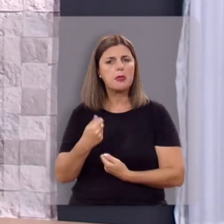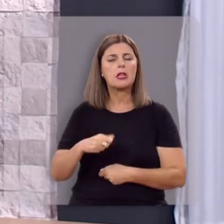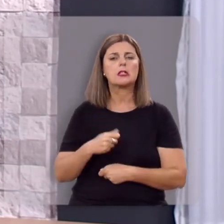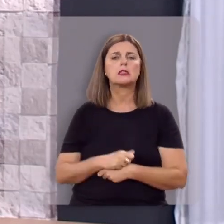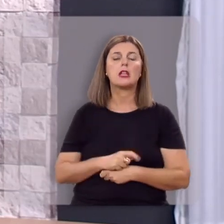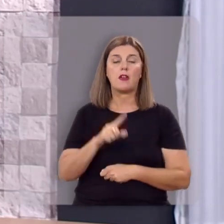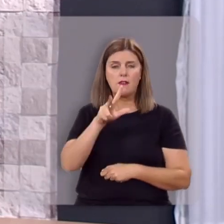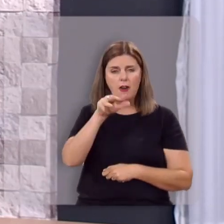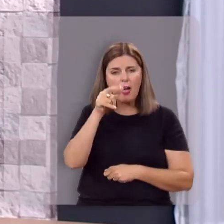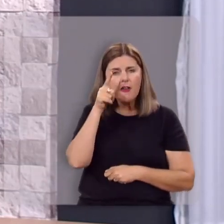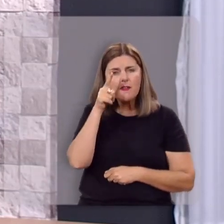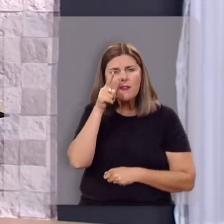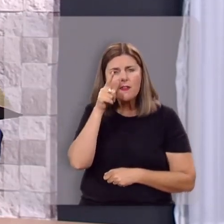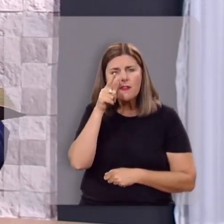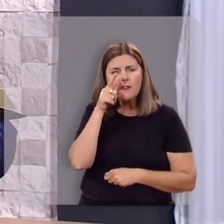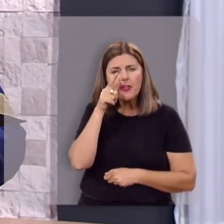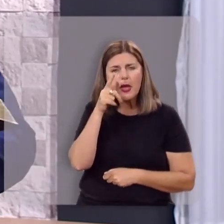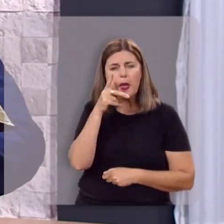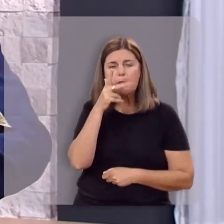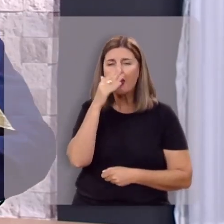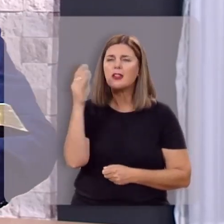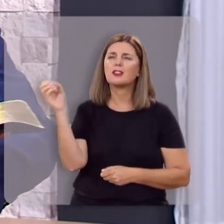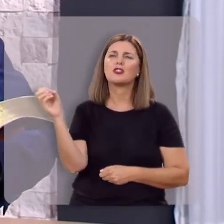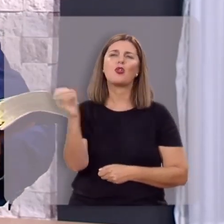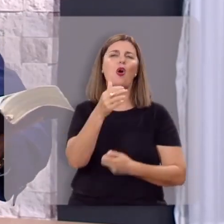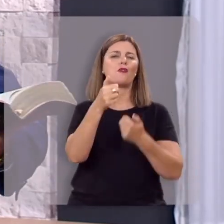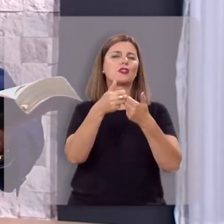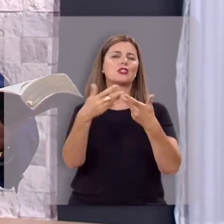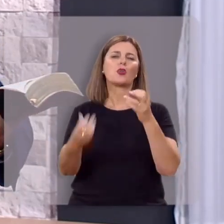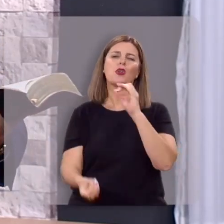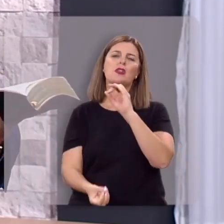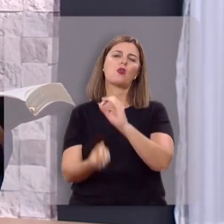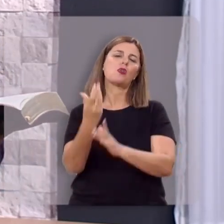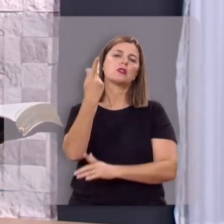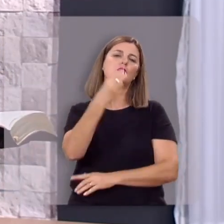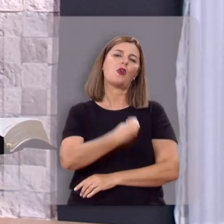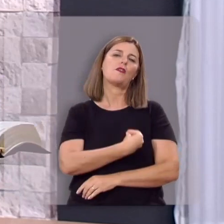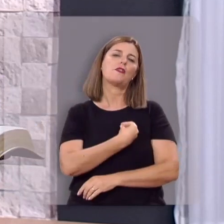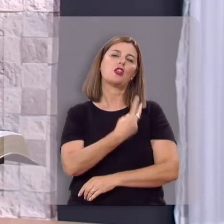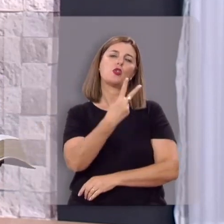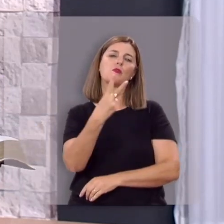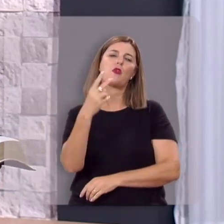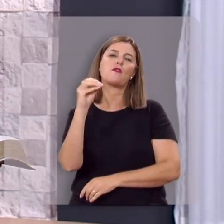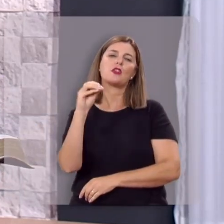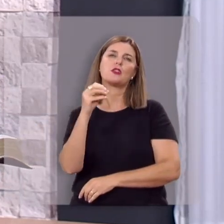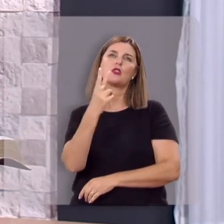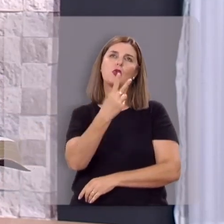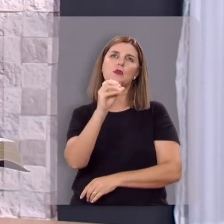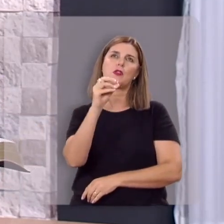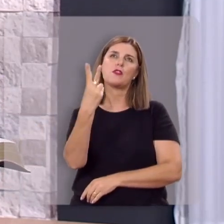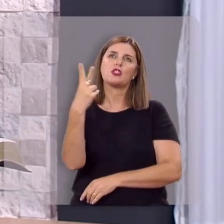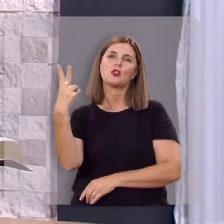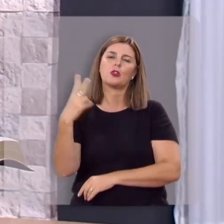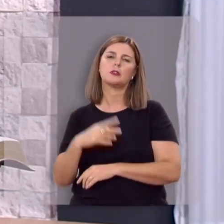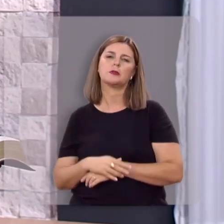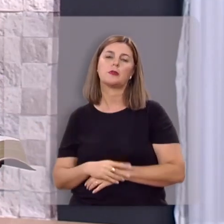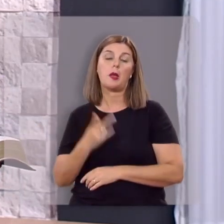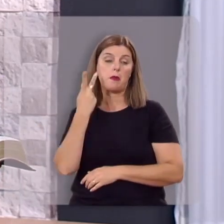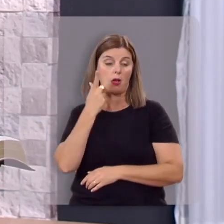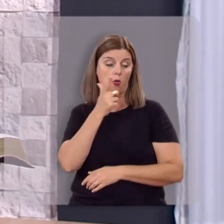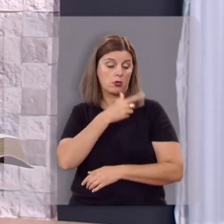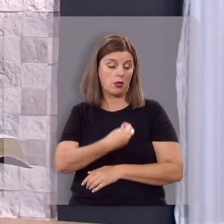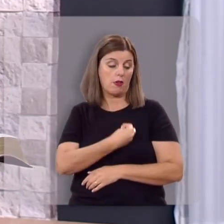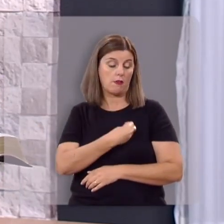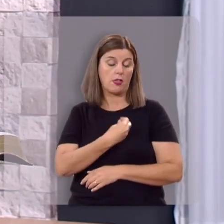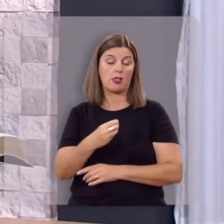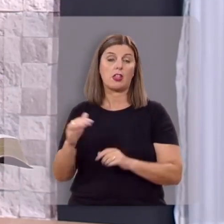Ame. E você vai ver que fronteiras novas vão se abrir para você em 2022.